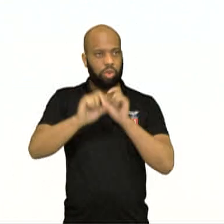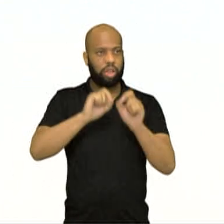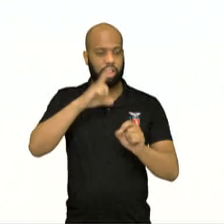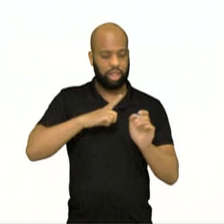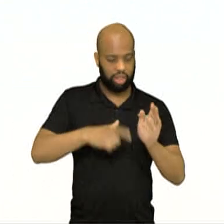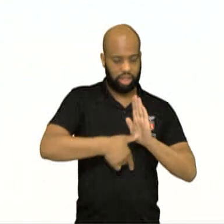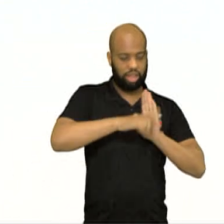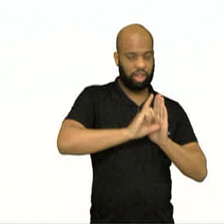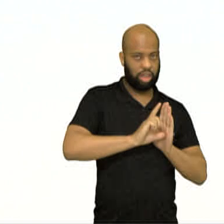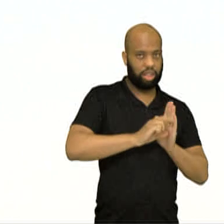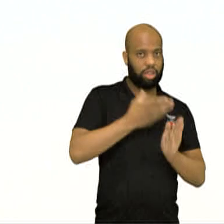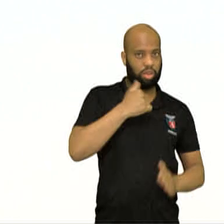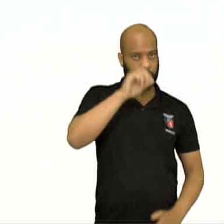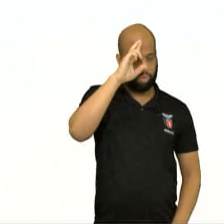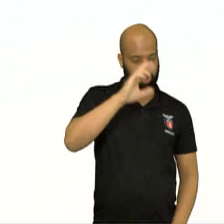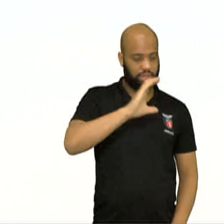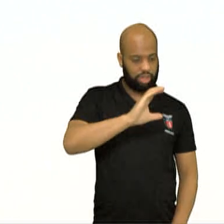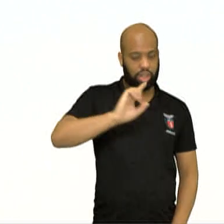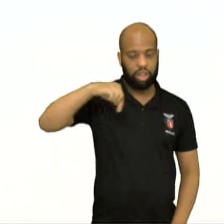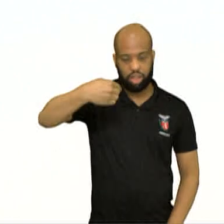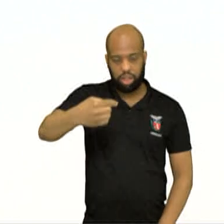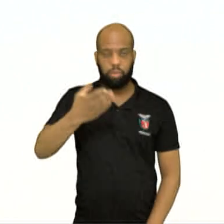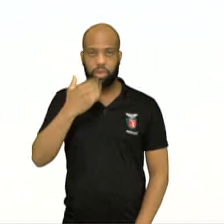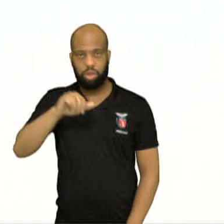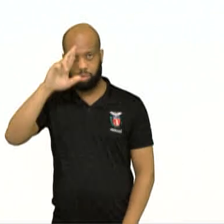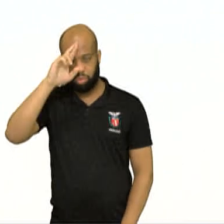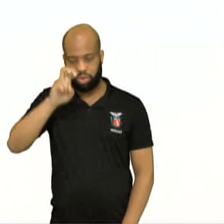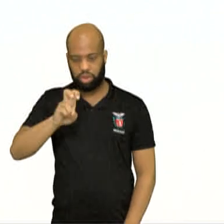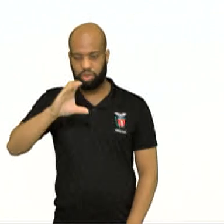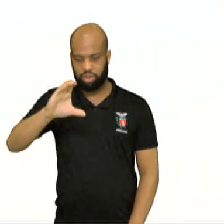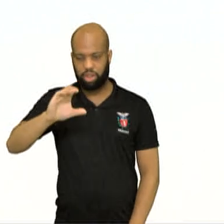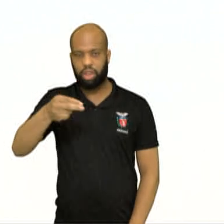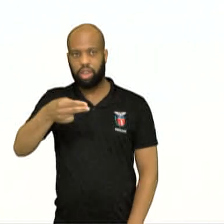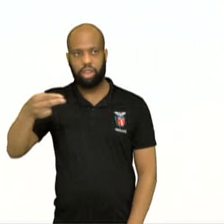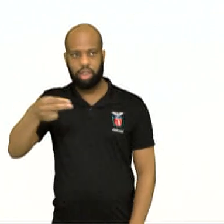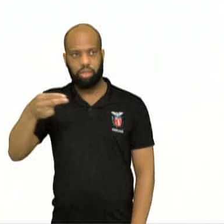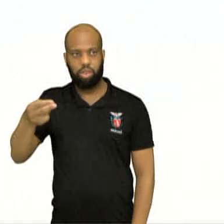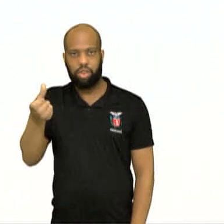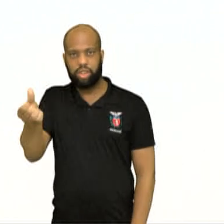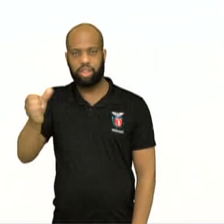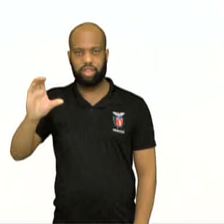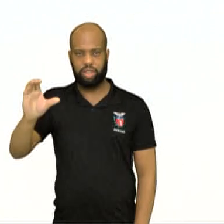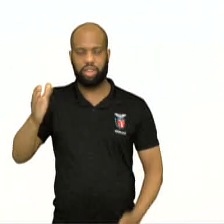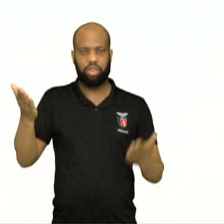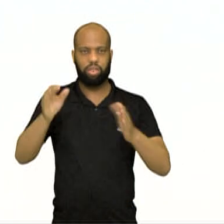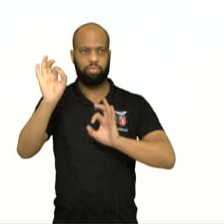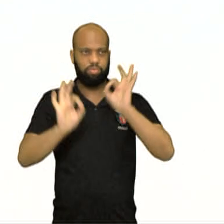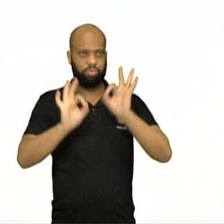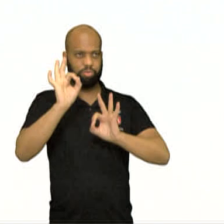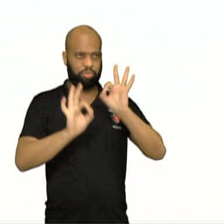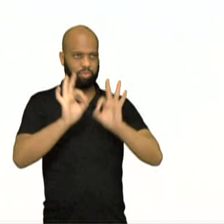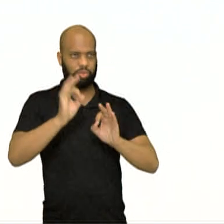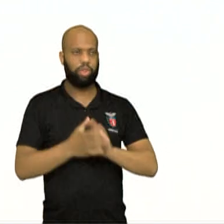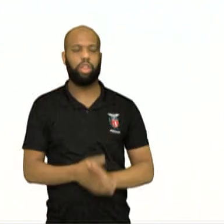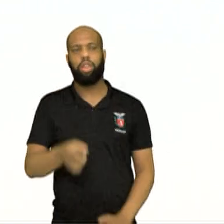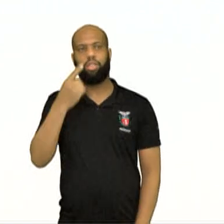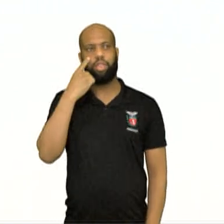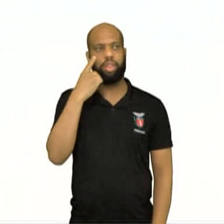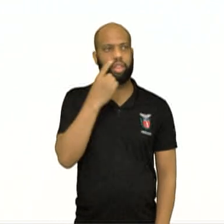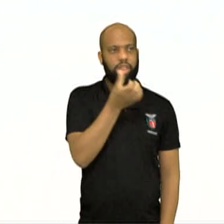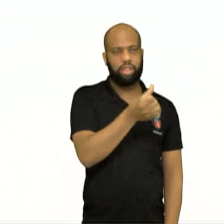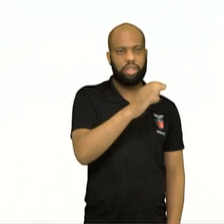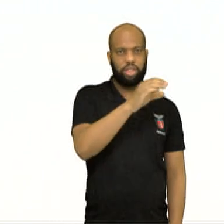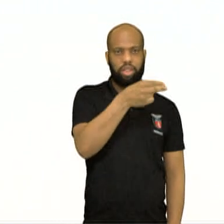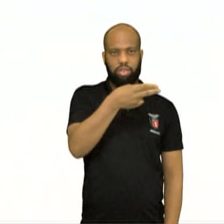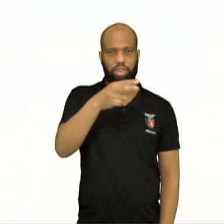antes do almoço C, mais o depois do almoço 5C, igual a 6C. Vamos montar a equação?